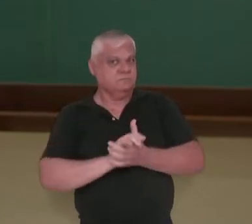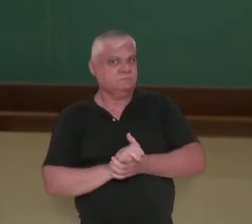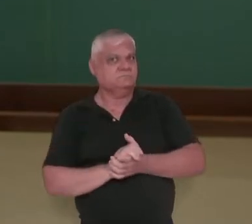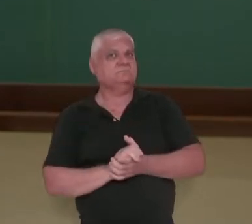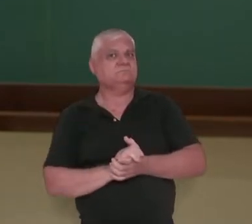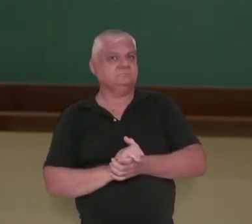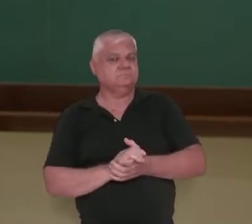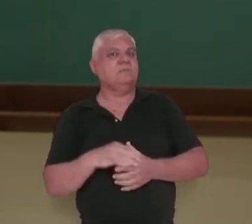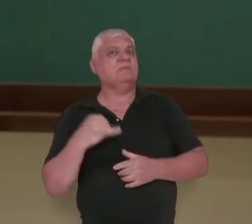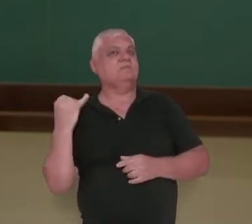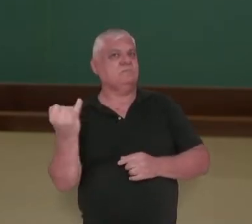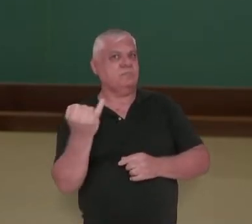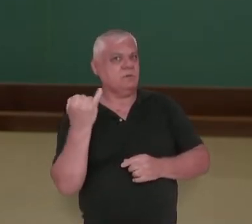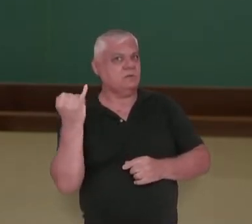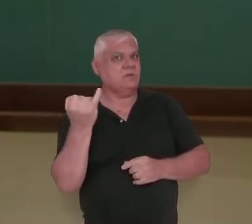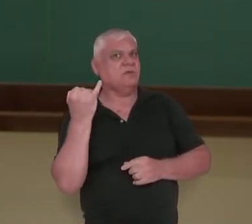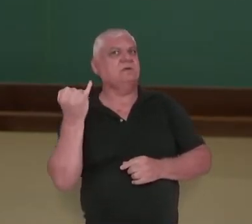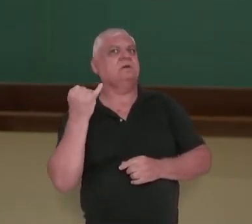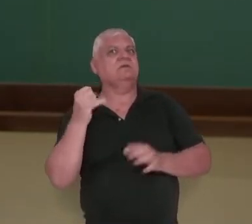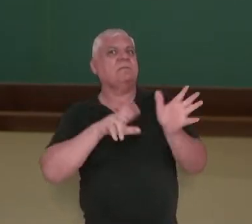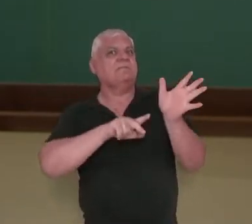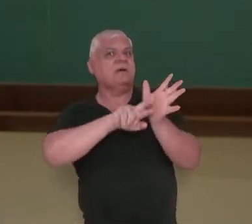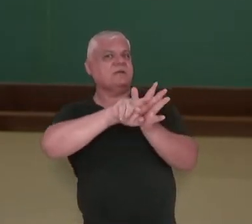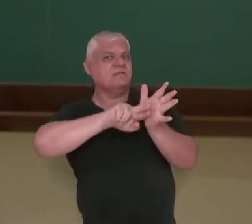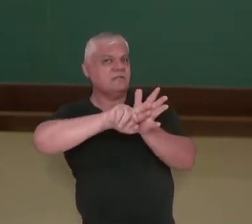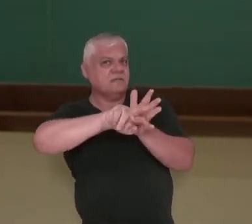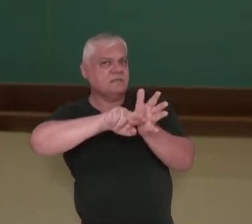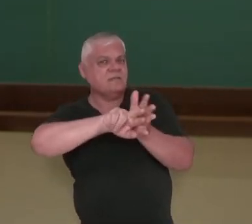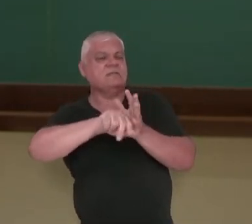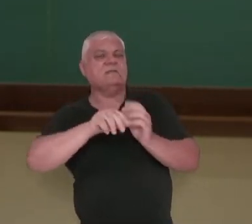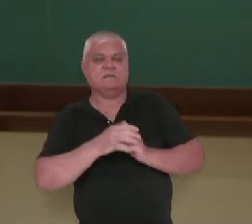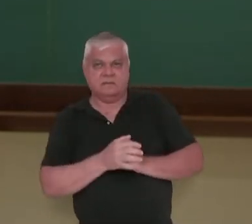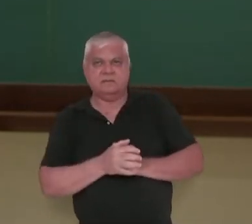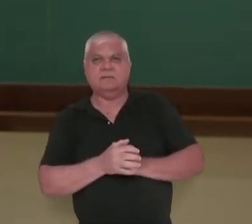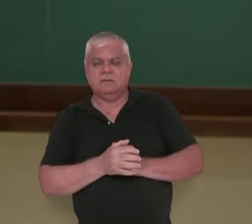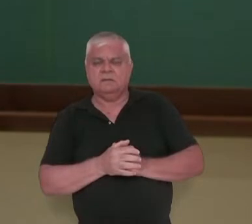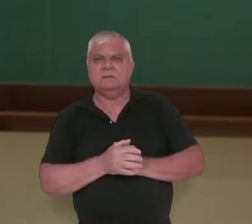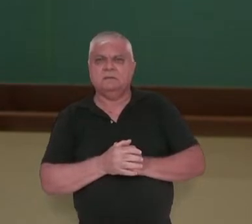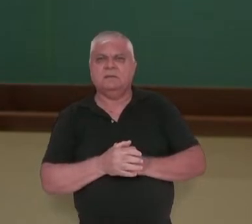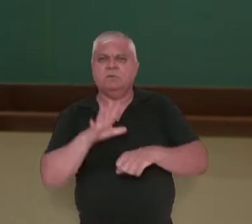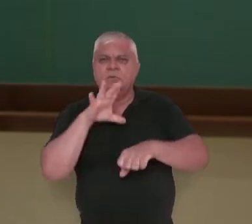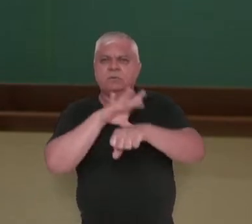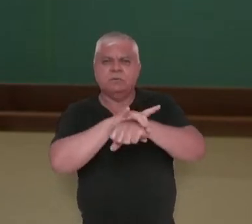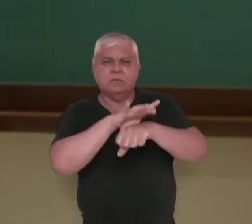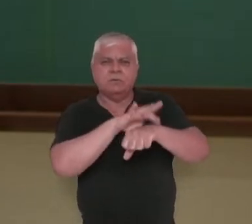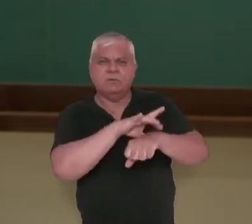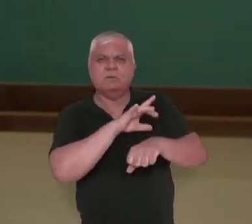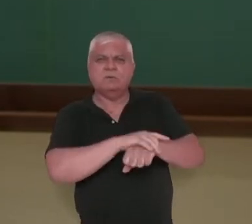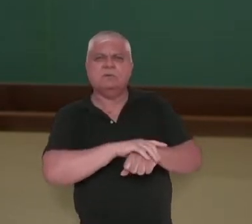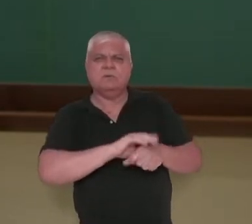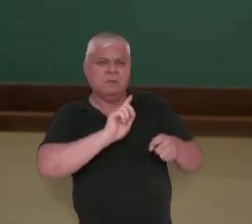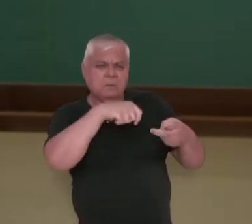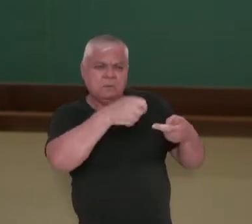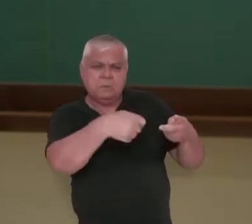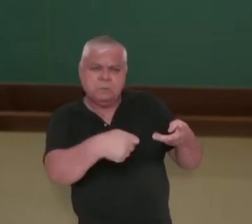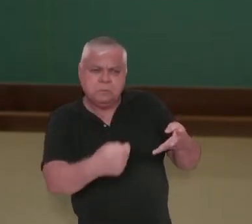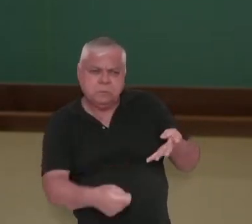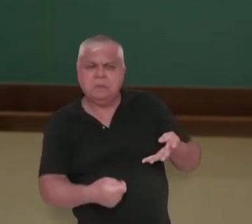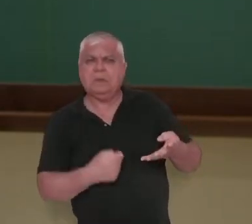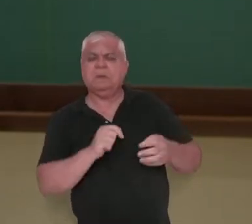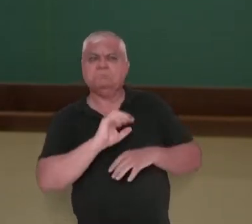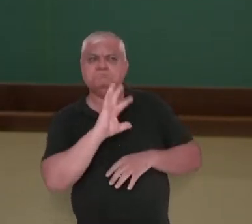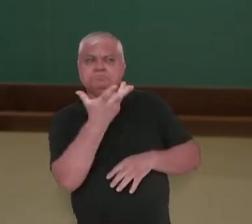uma importância das bactérias, tá? A gente fala tanto das doenças, né, que elas provocam, mas